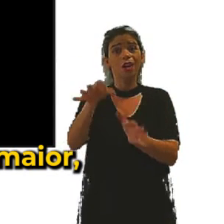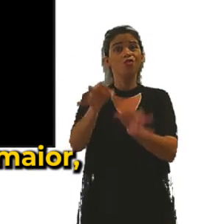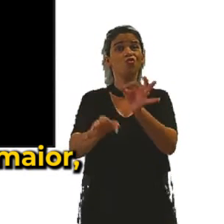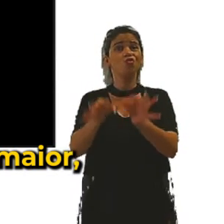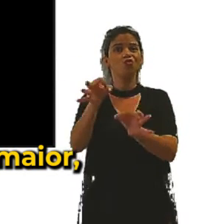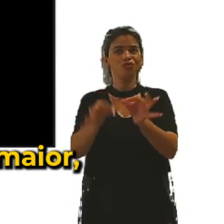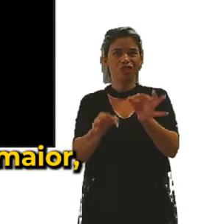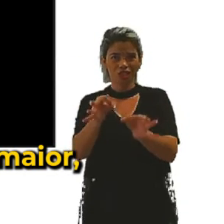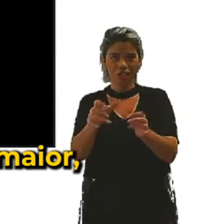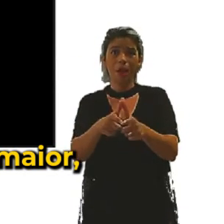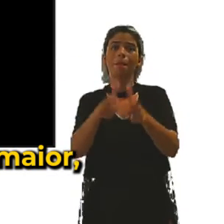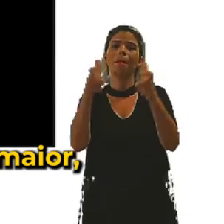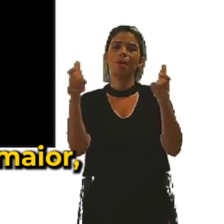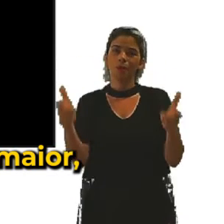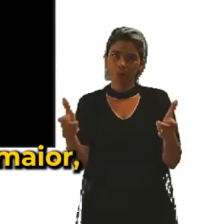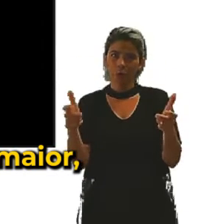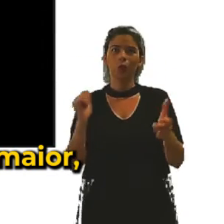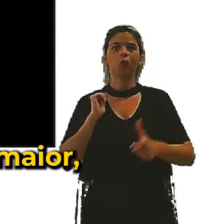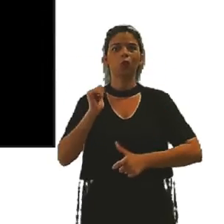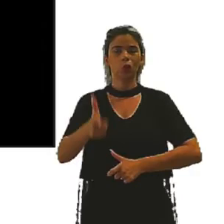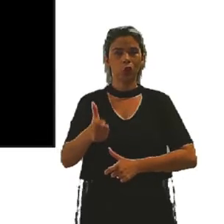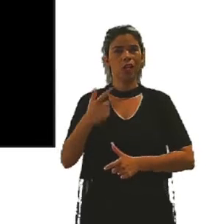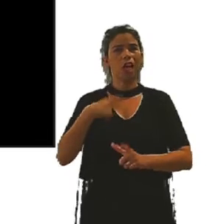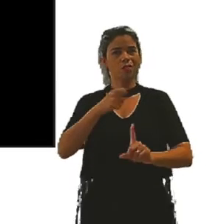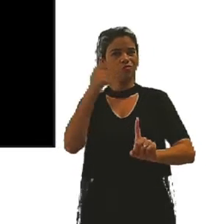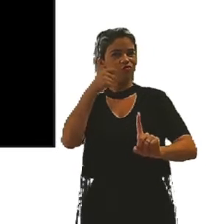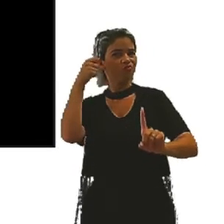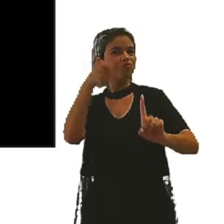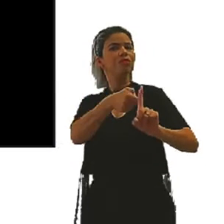jurídico maior, que é o feminicídio.